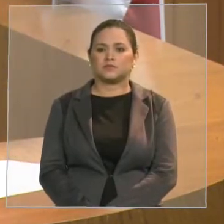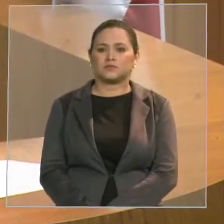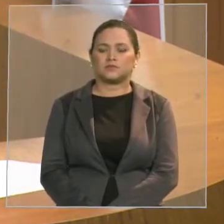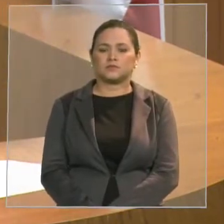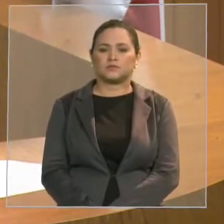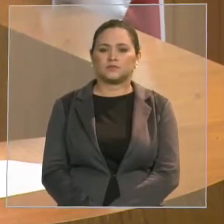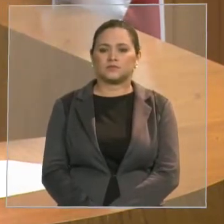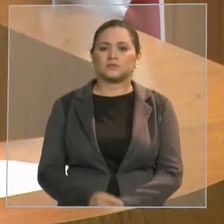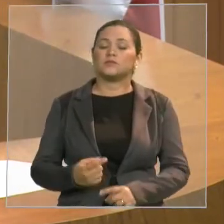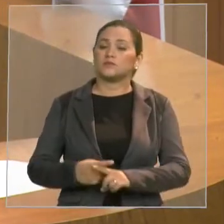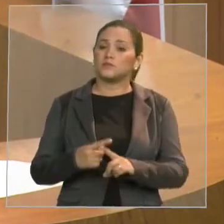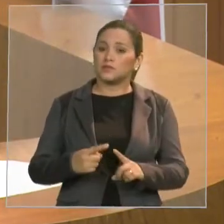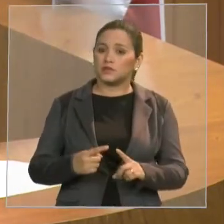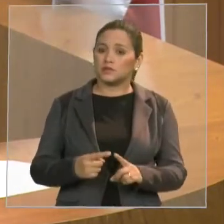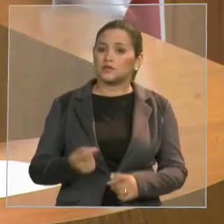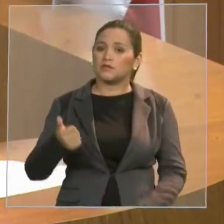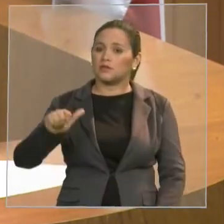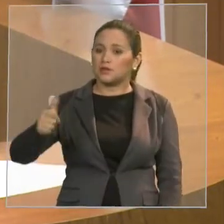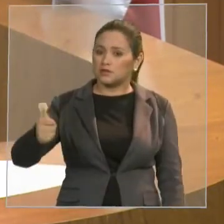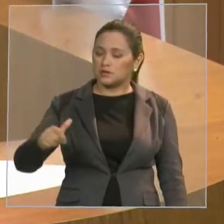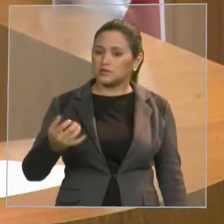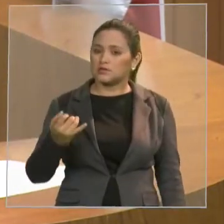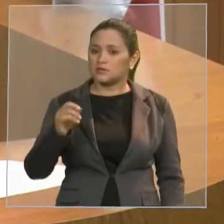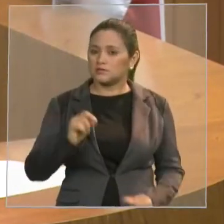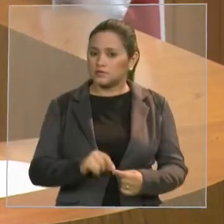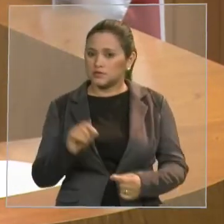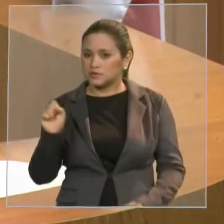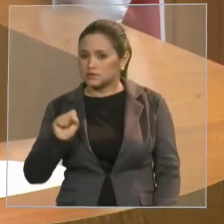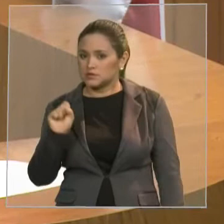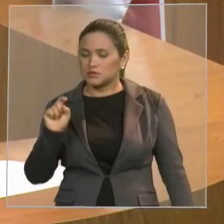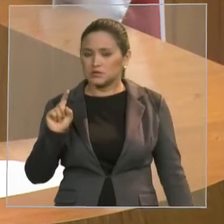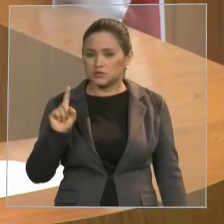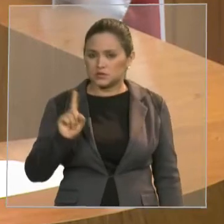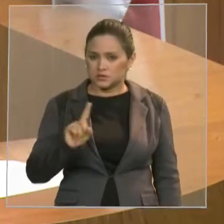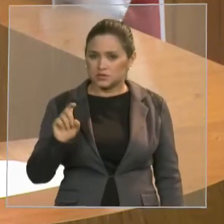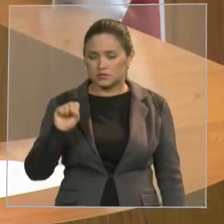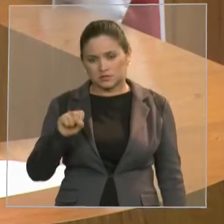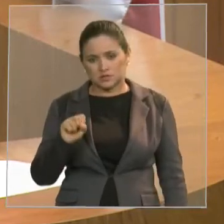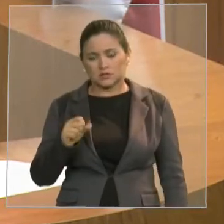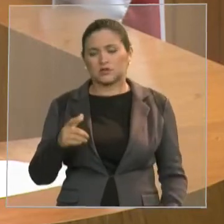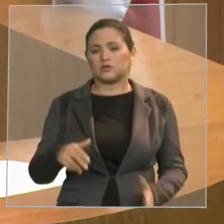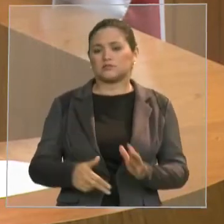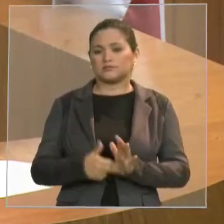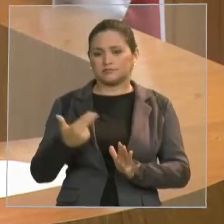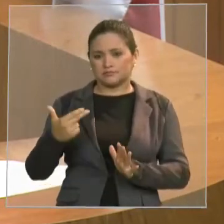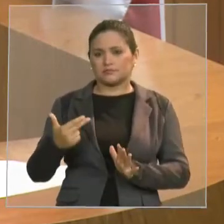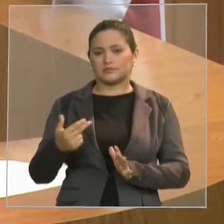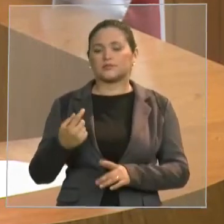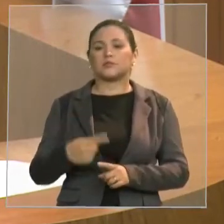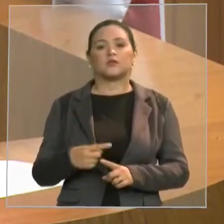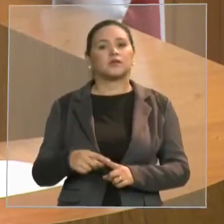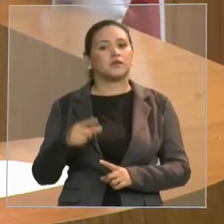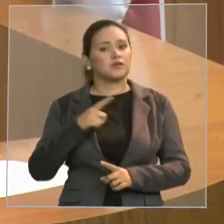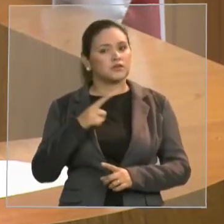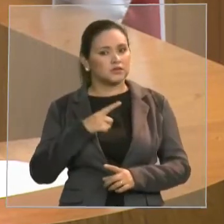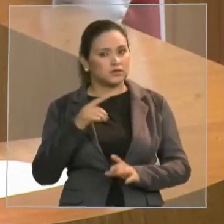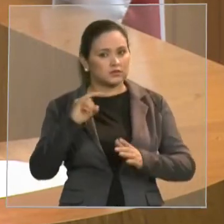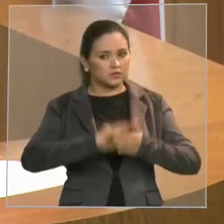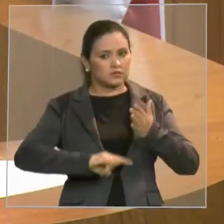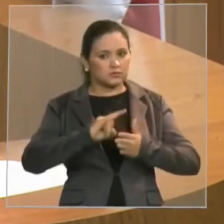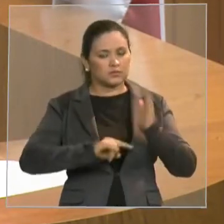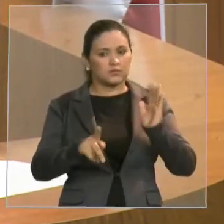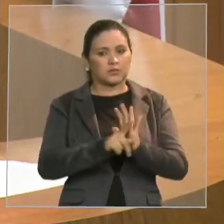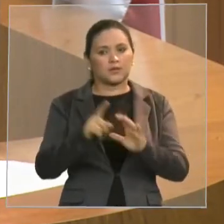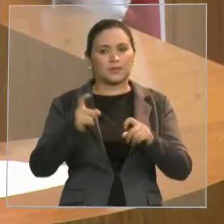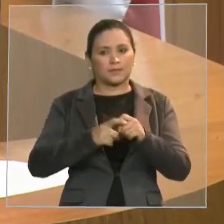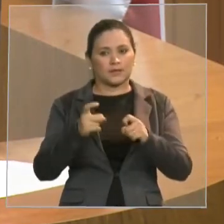não faz logo essa cirurgia. Porque o procedimento da conduta médica está correta. Tem um relatório da médica aqui dizendo